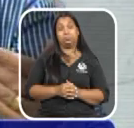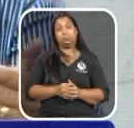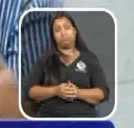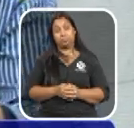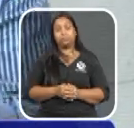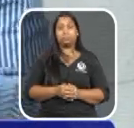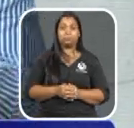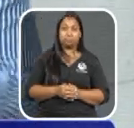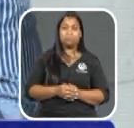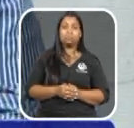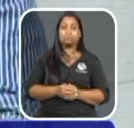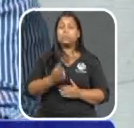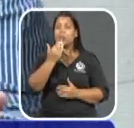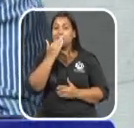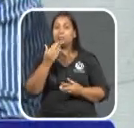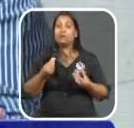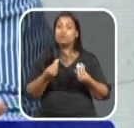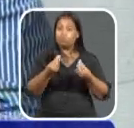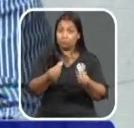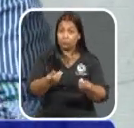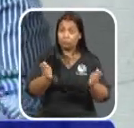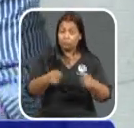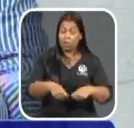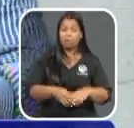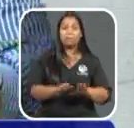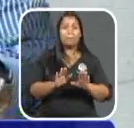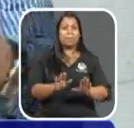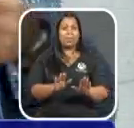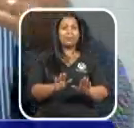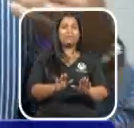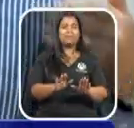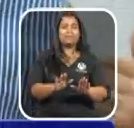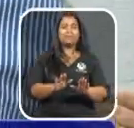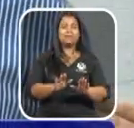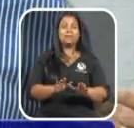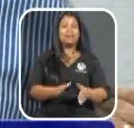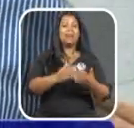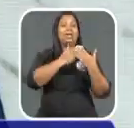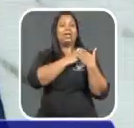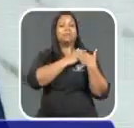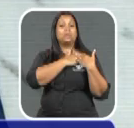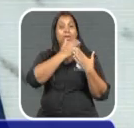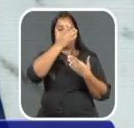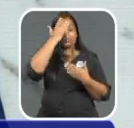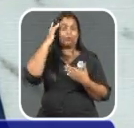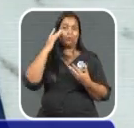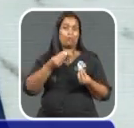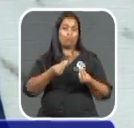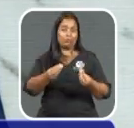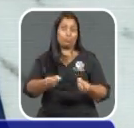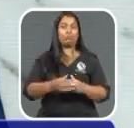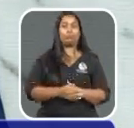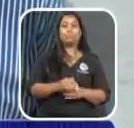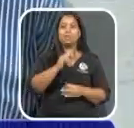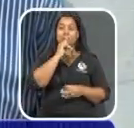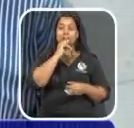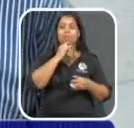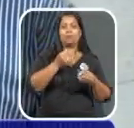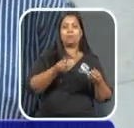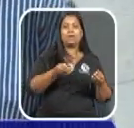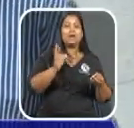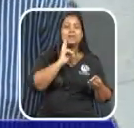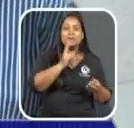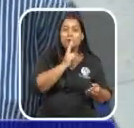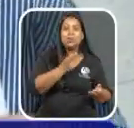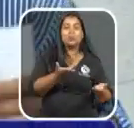lógico, em condições de serem doadas, mas que sem que responsabilize o doador. Os bufês, restaurantes,